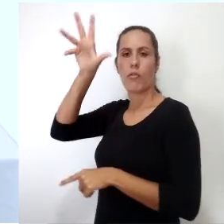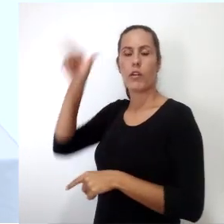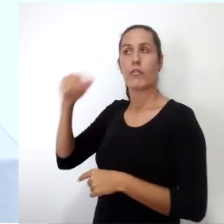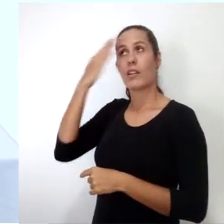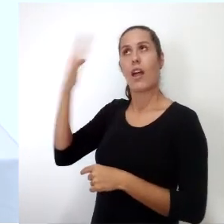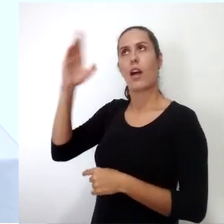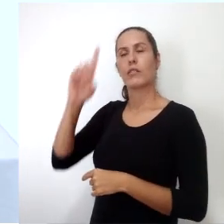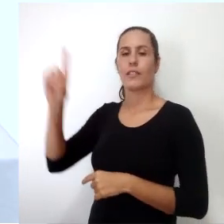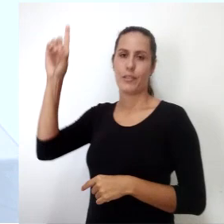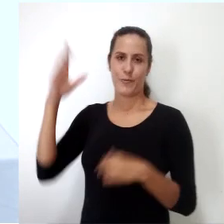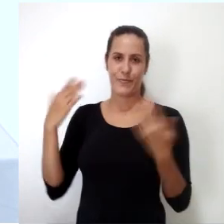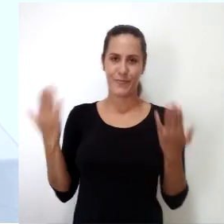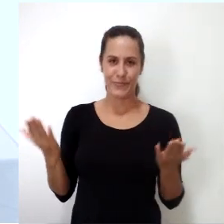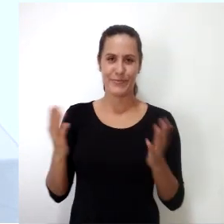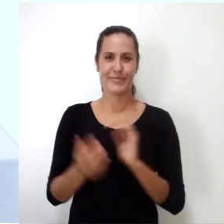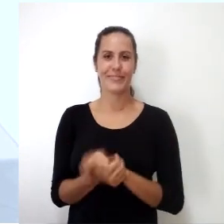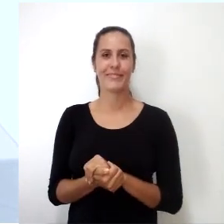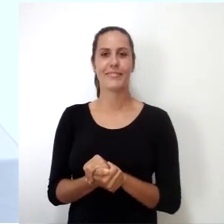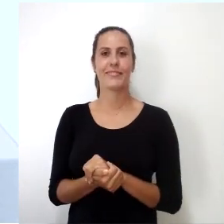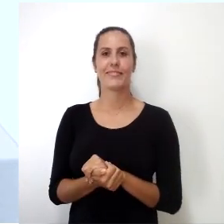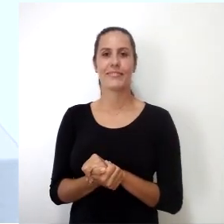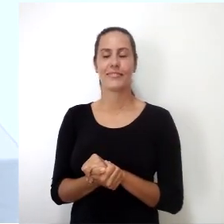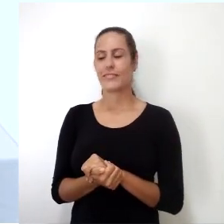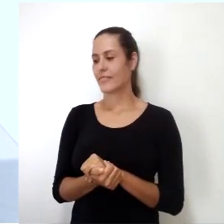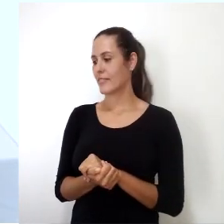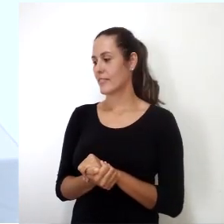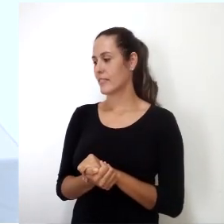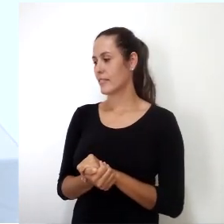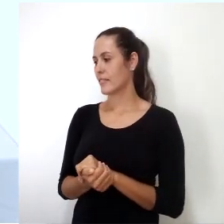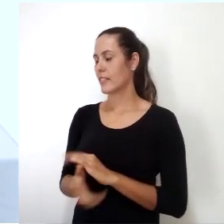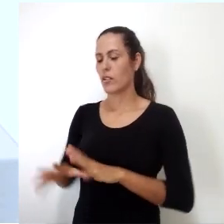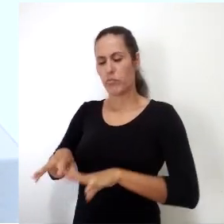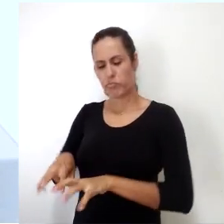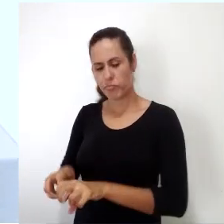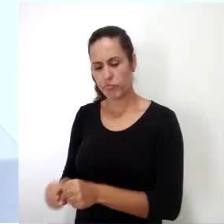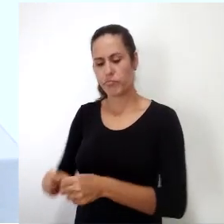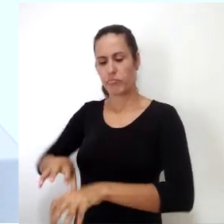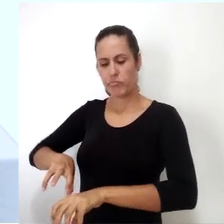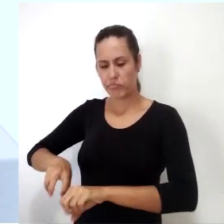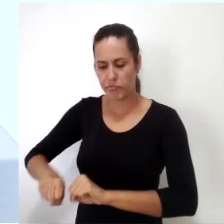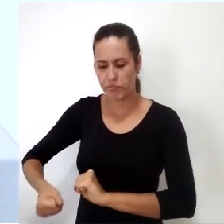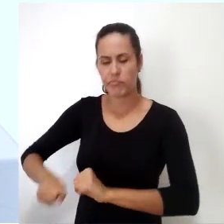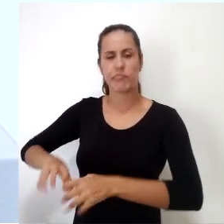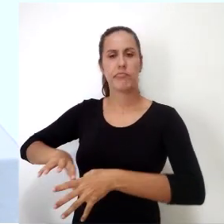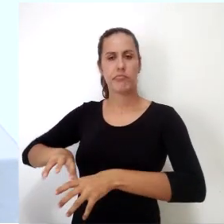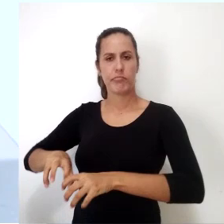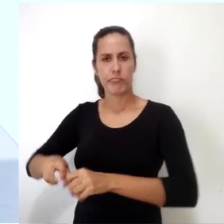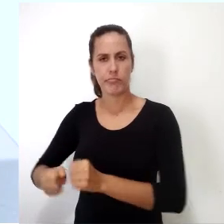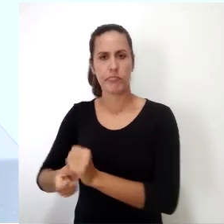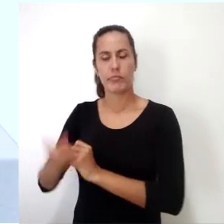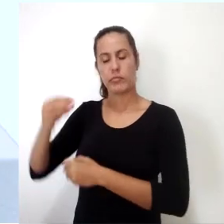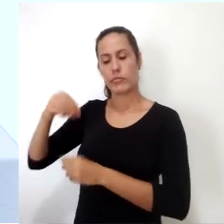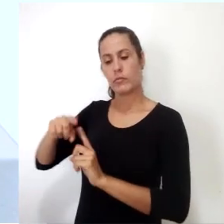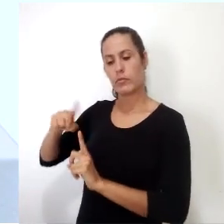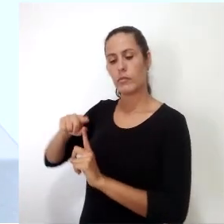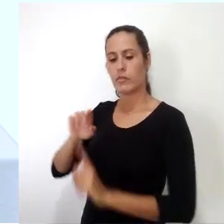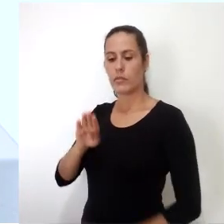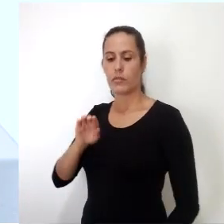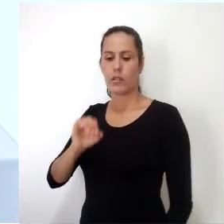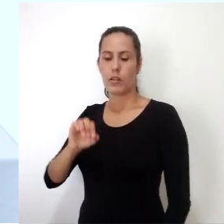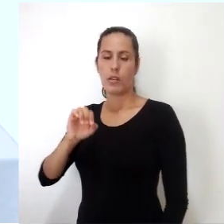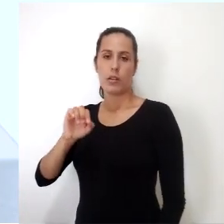né, descendentes também de africanos, né, graças a Deus. Então a gente tem aqui, né,